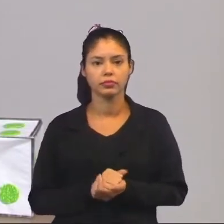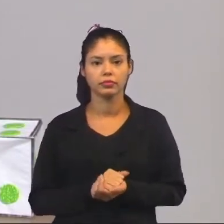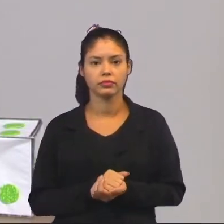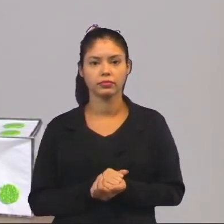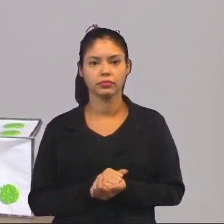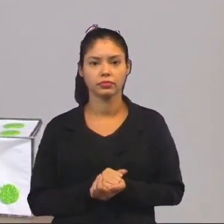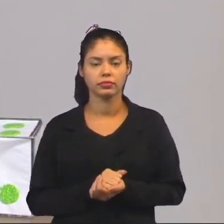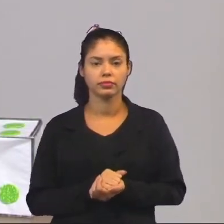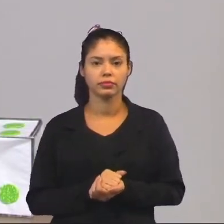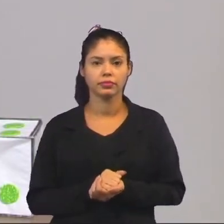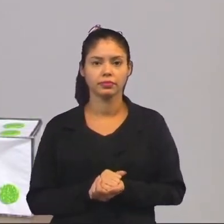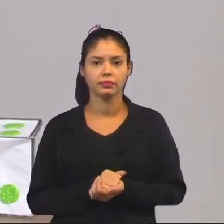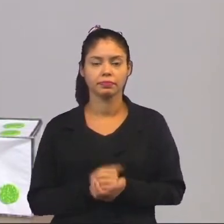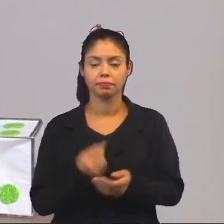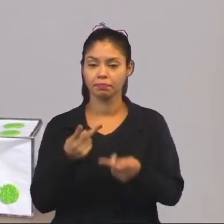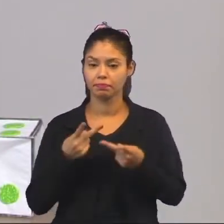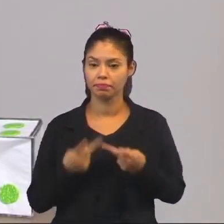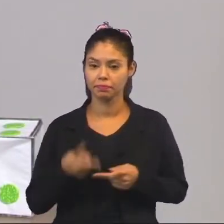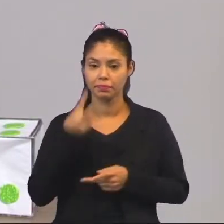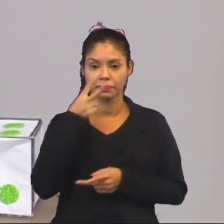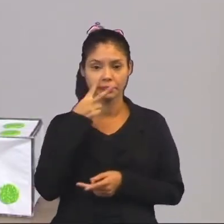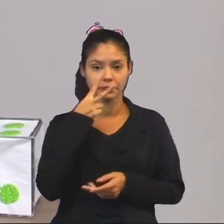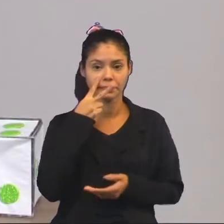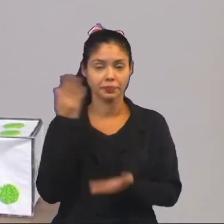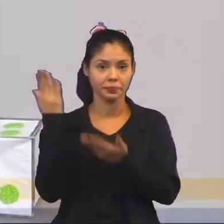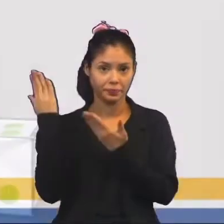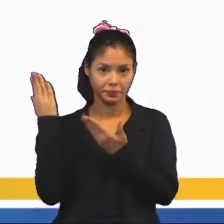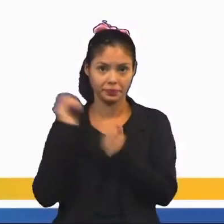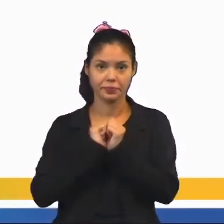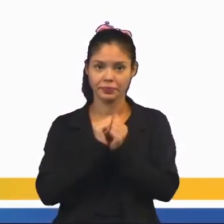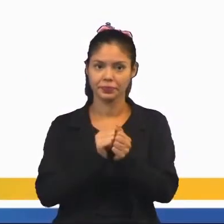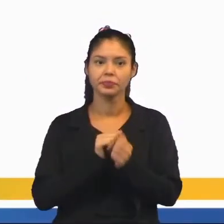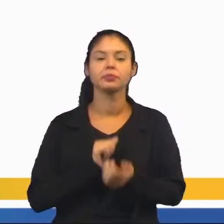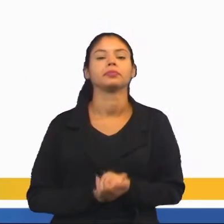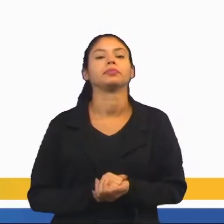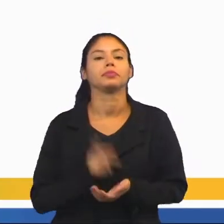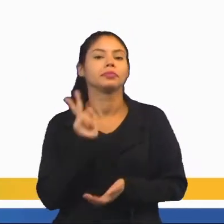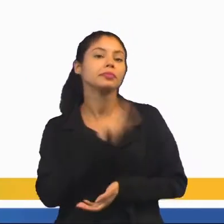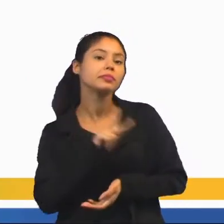quero te convidar a observar na telinha comigo.